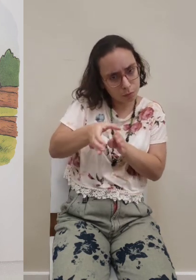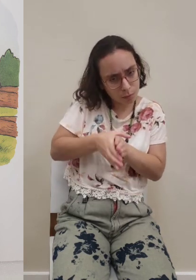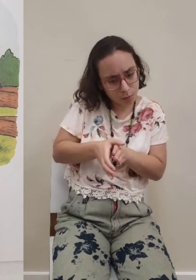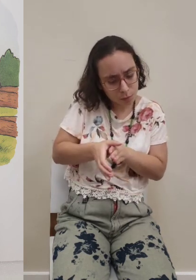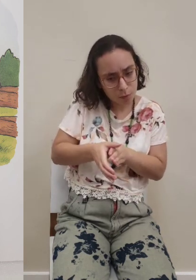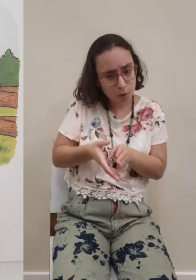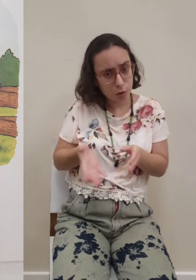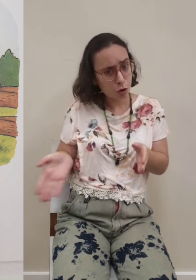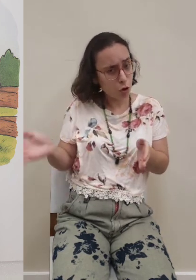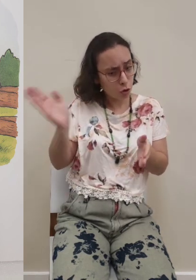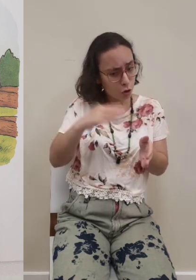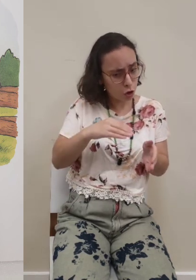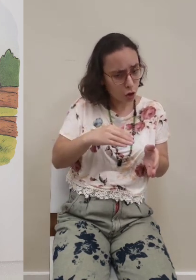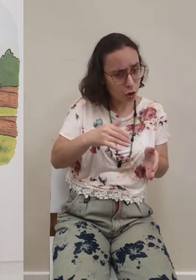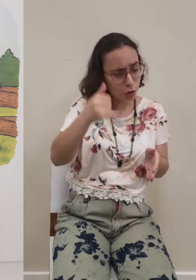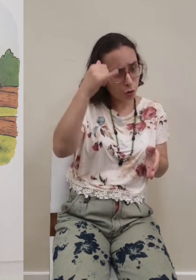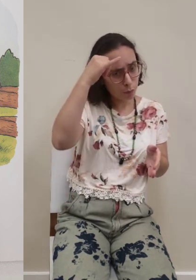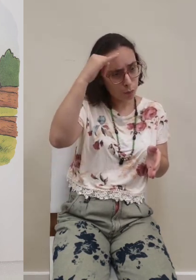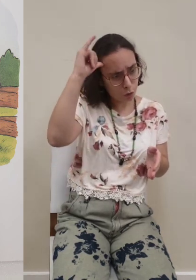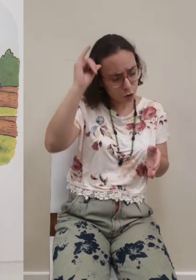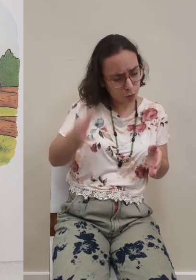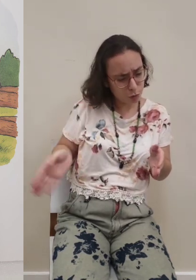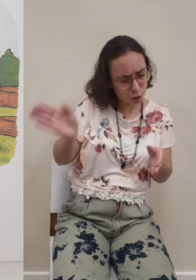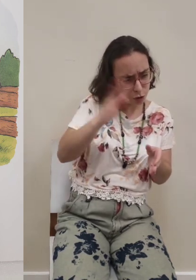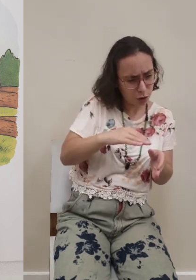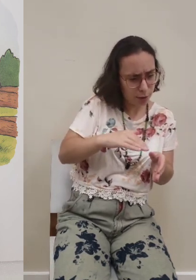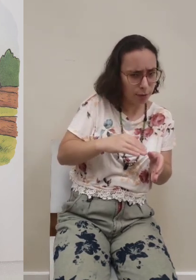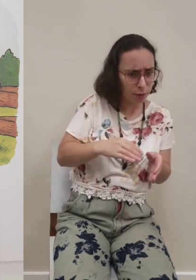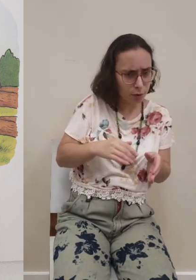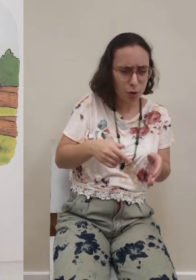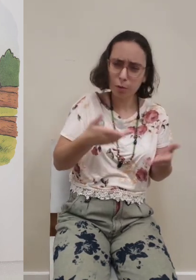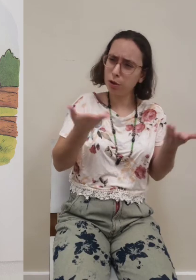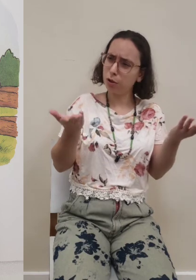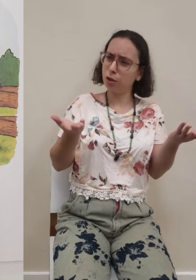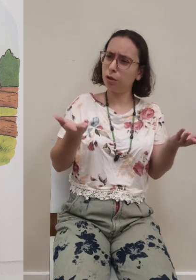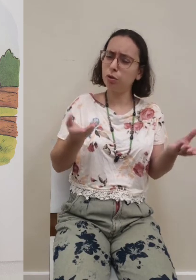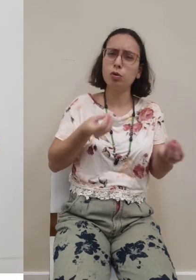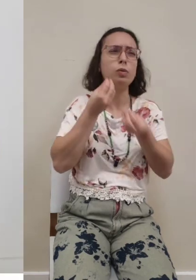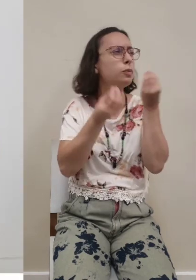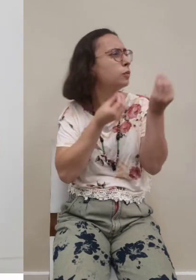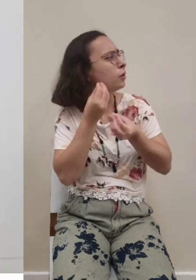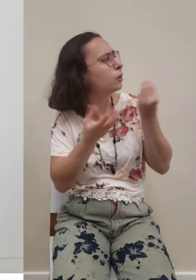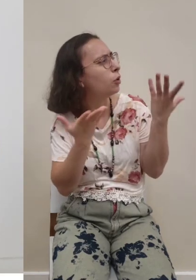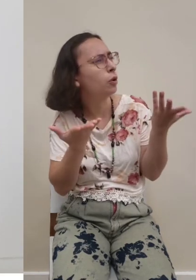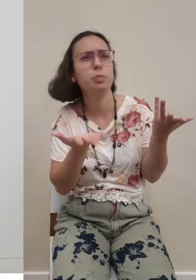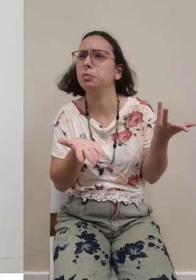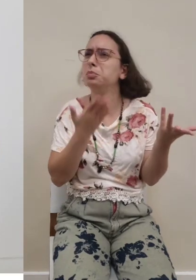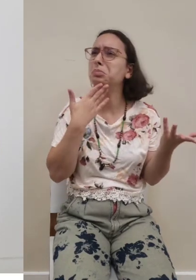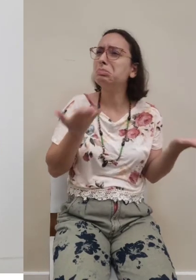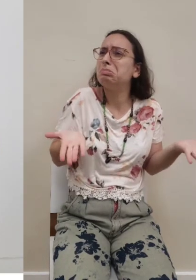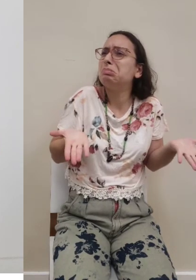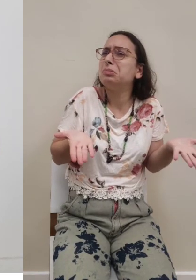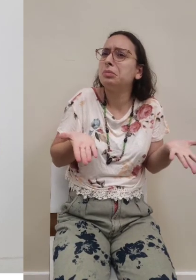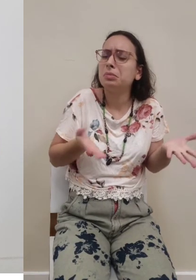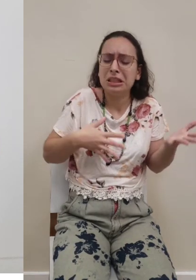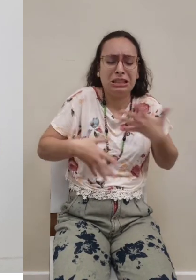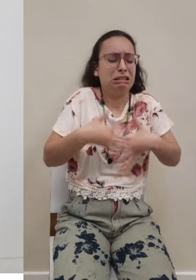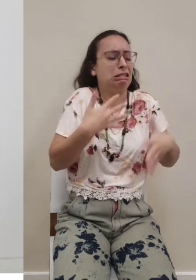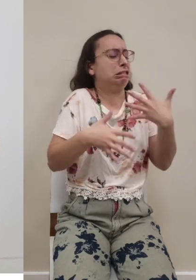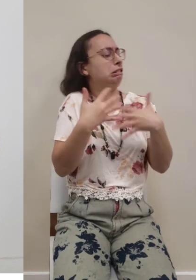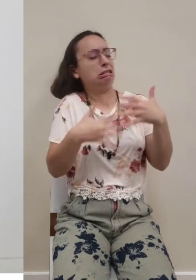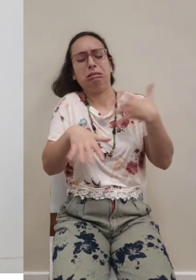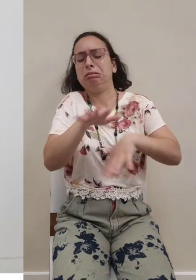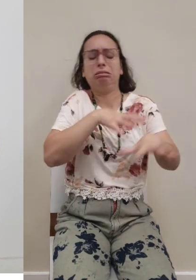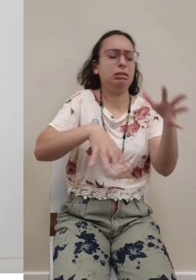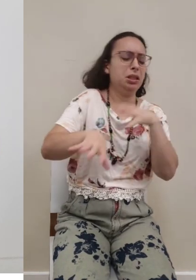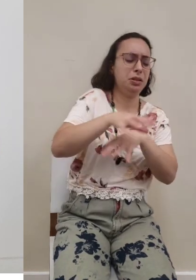bote para dentro, seu bode. Para dentro, meu bode? Como é que pode? A bagunça que o bode